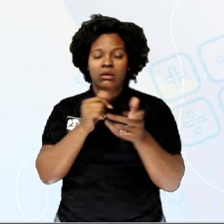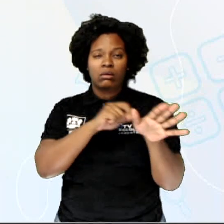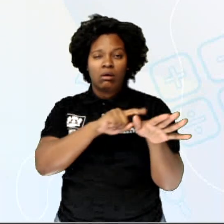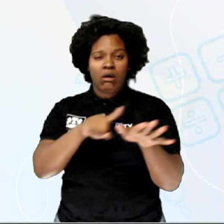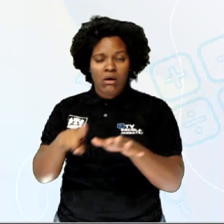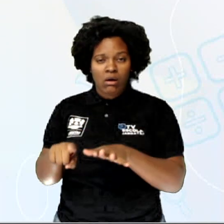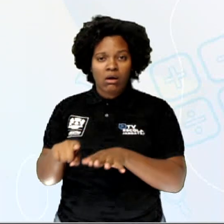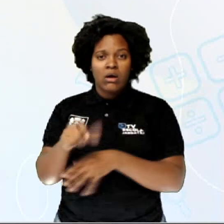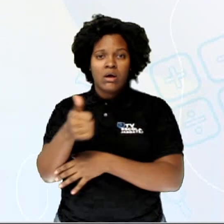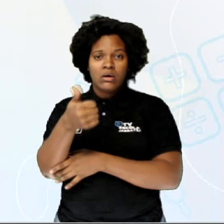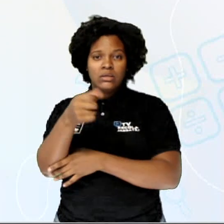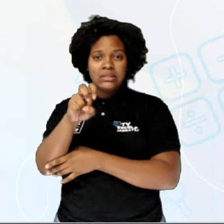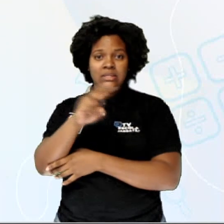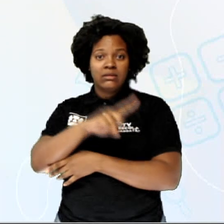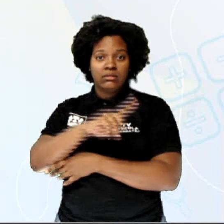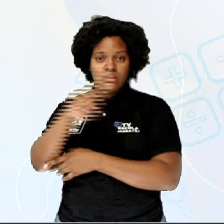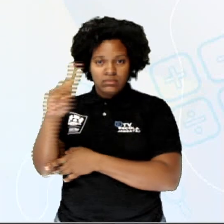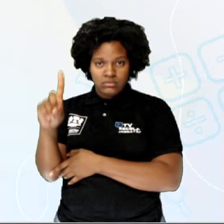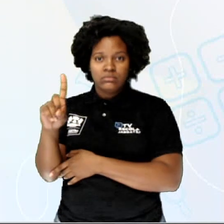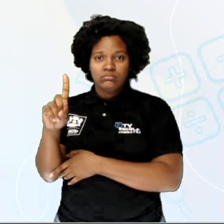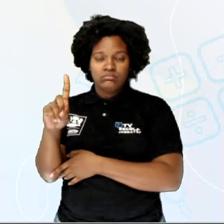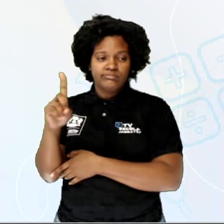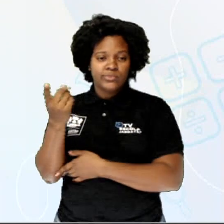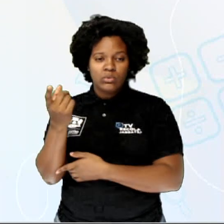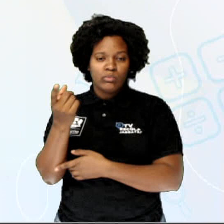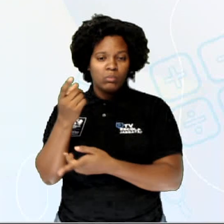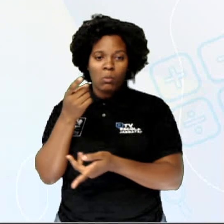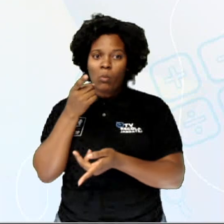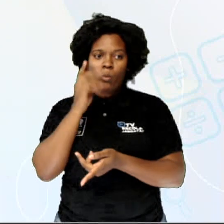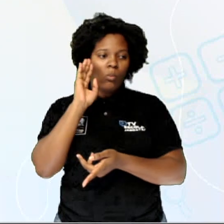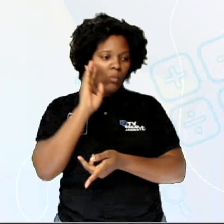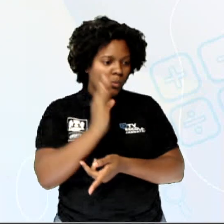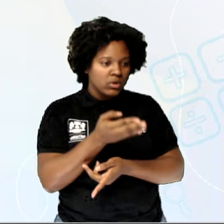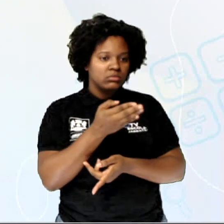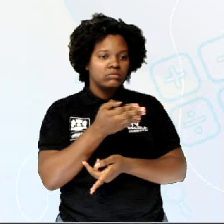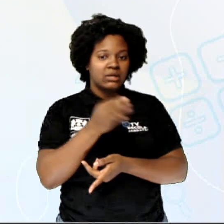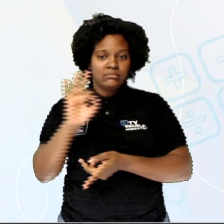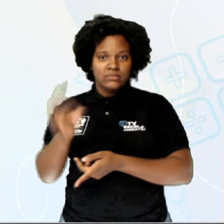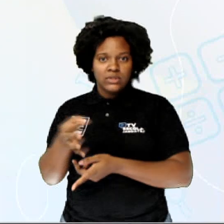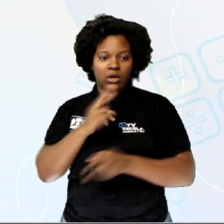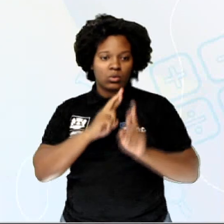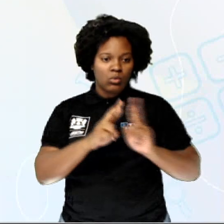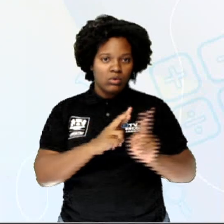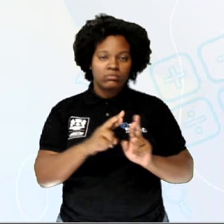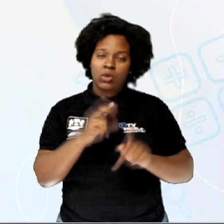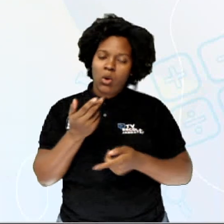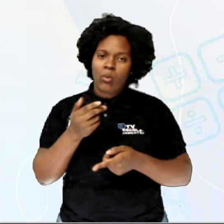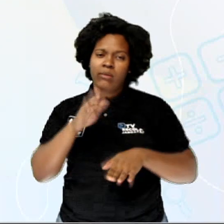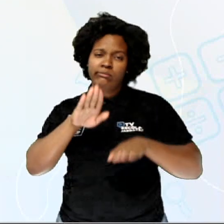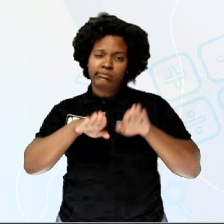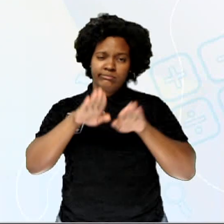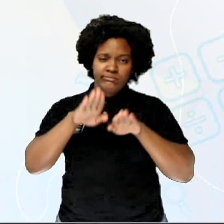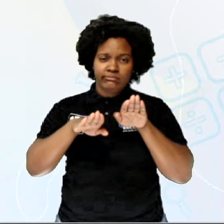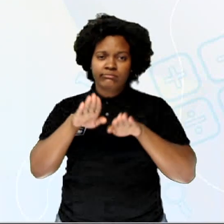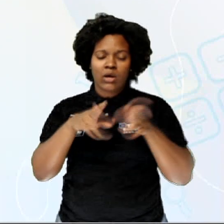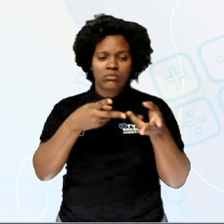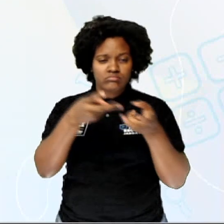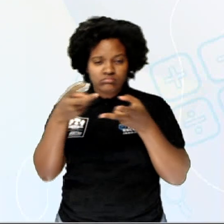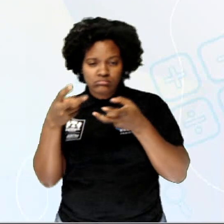de homens. E como eu tenho 30 mulheres para cada homem na pesquisa, e como cada mulher equivale a 3 milhões de